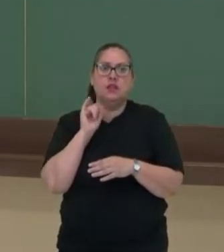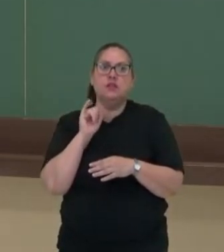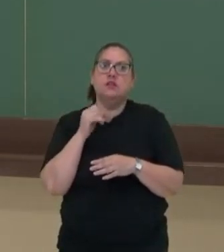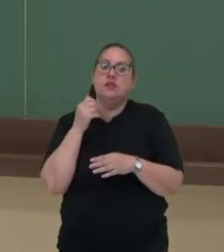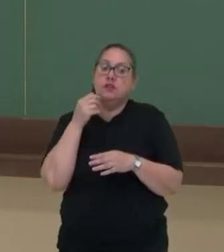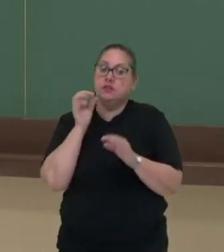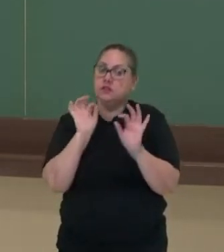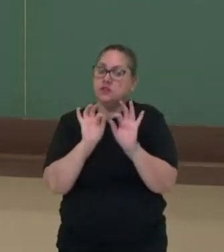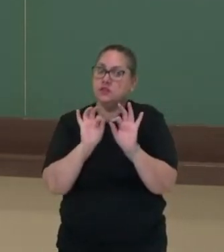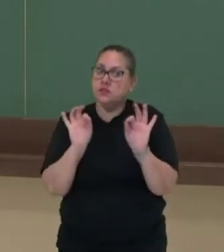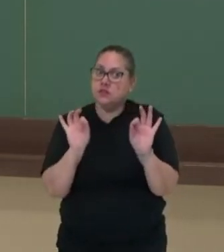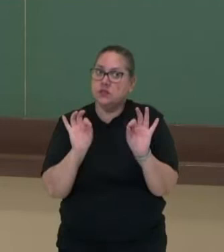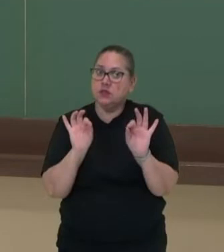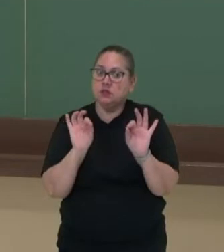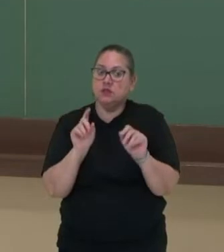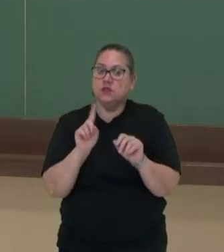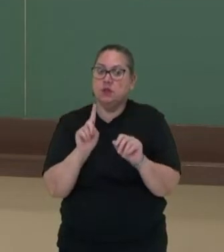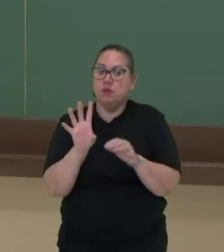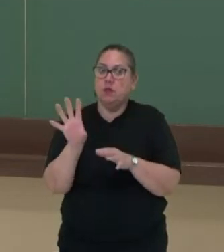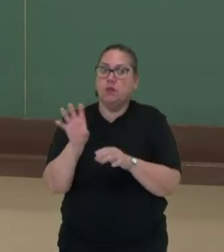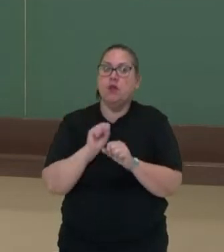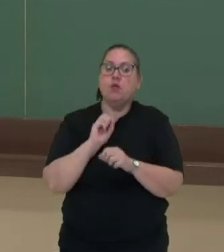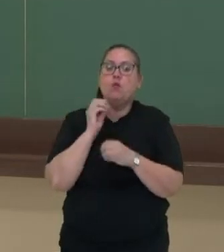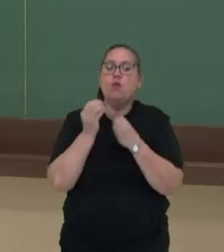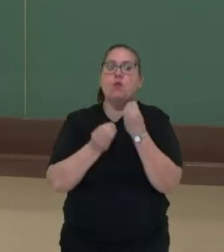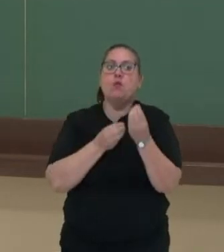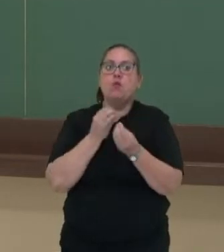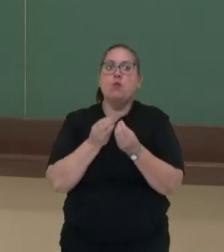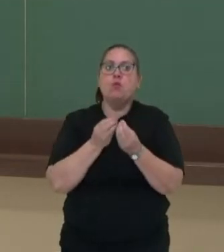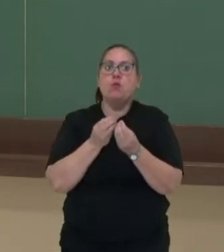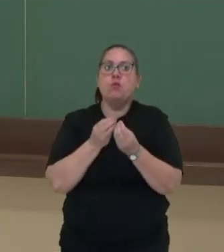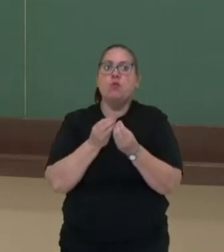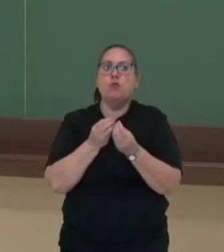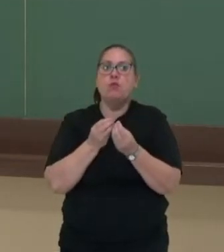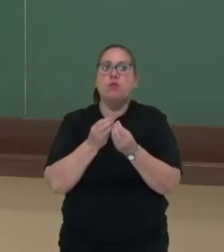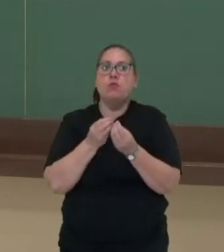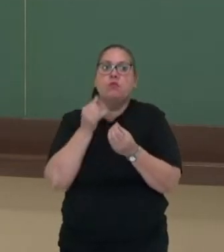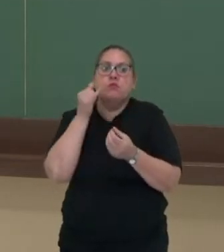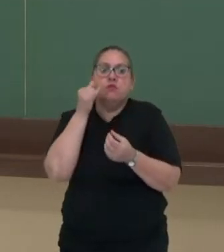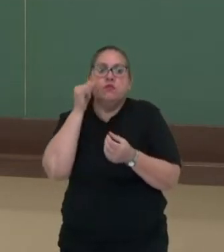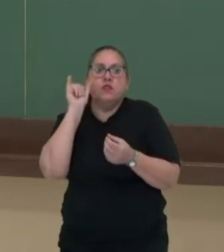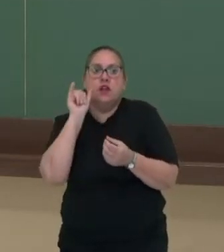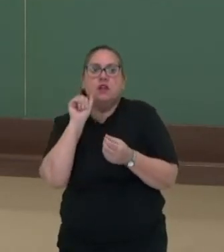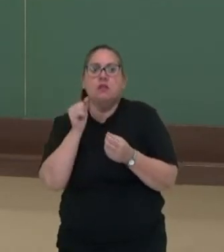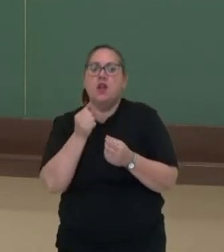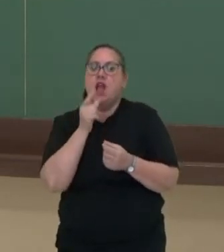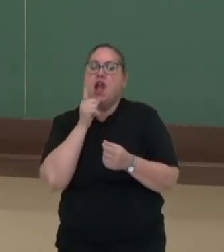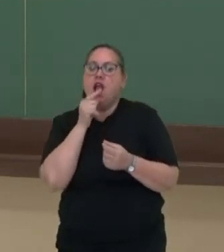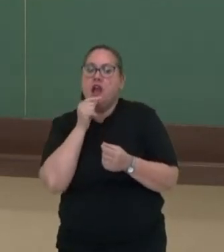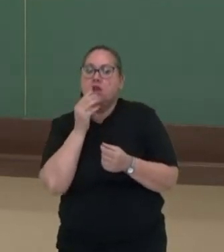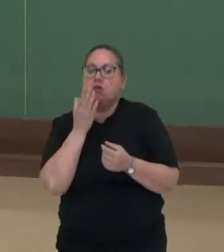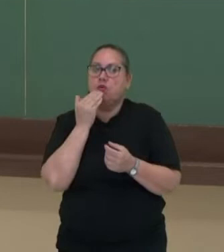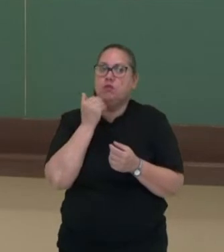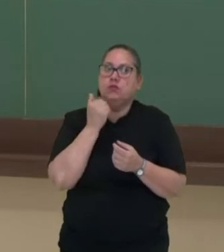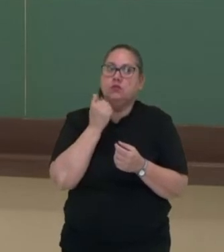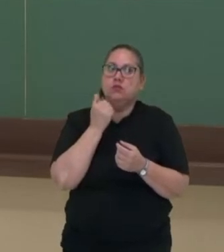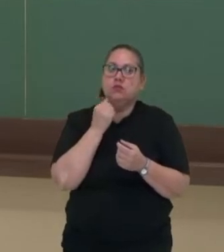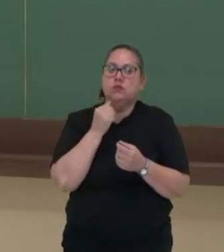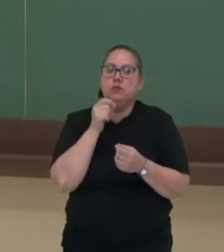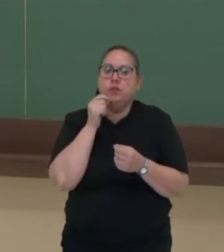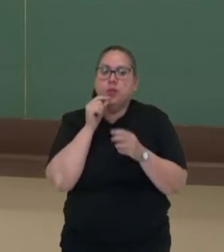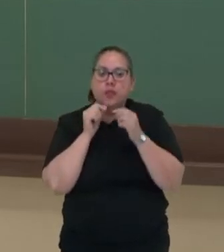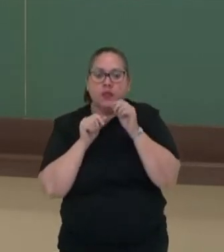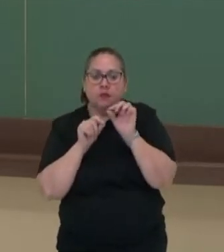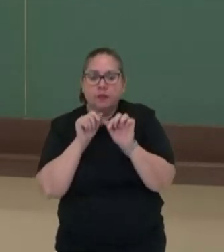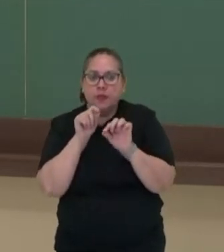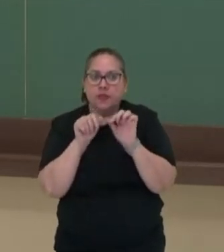né, pessoal? Como que a gente vai se prevenir? Se a contaminação é pela água, pelos alimentos e através de partículas ali